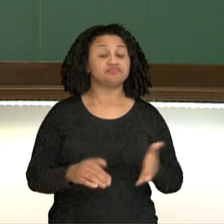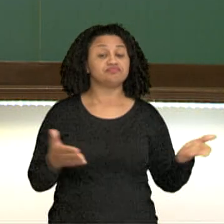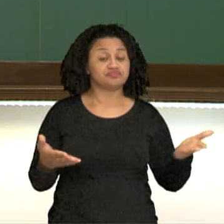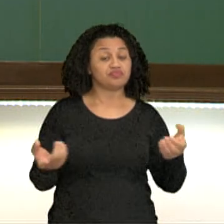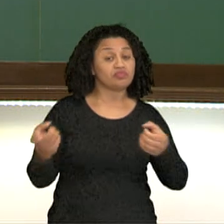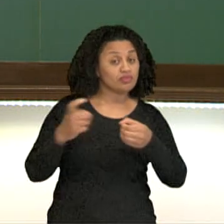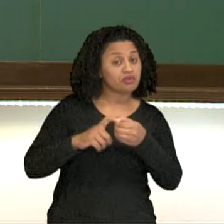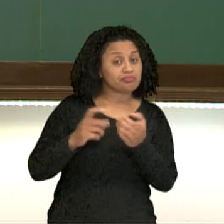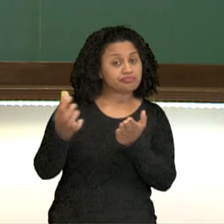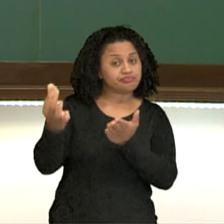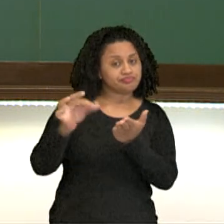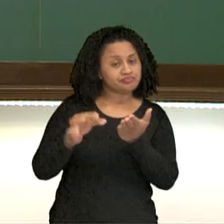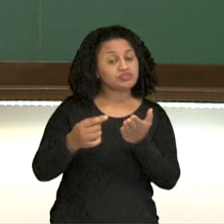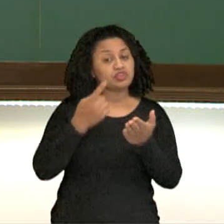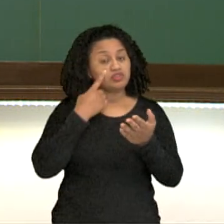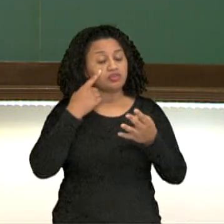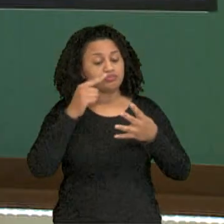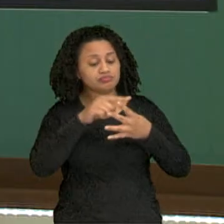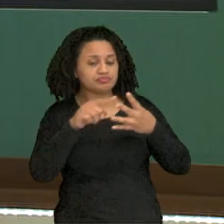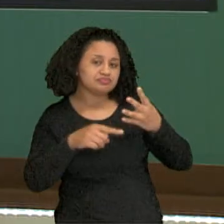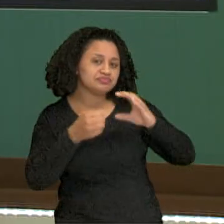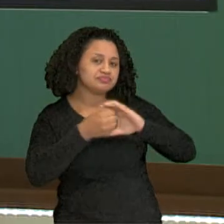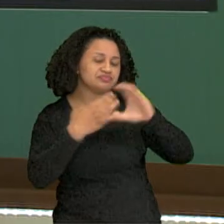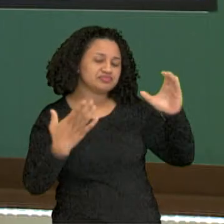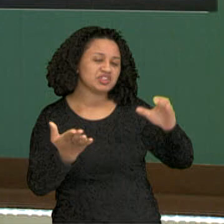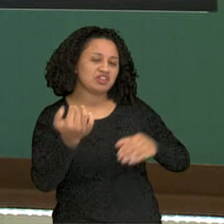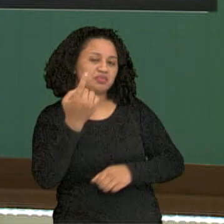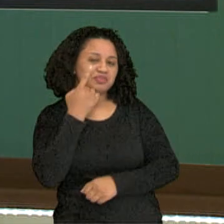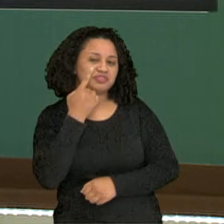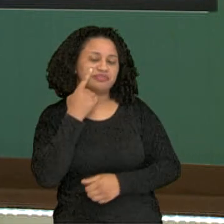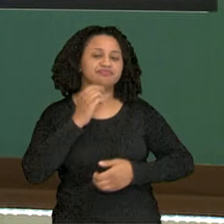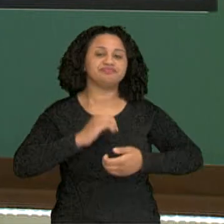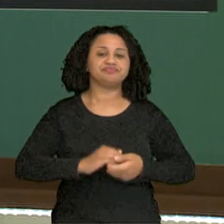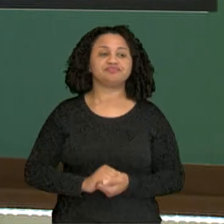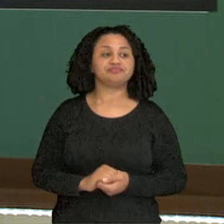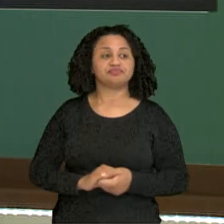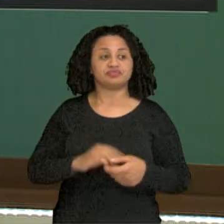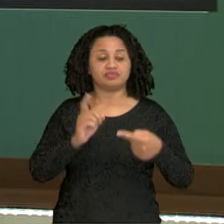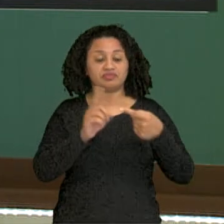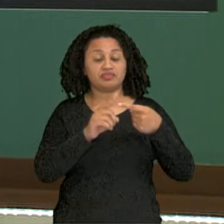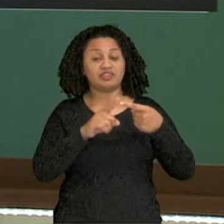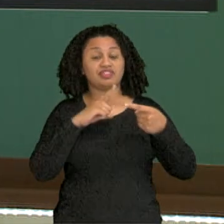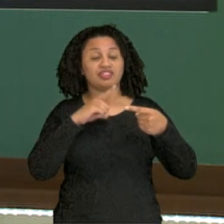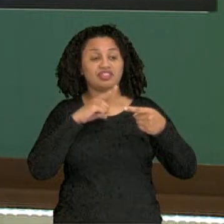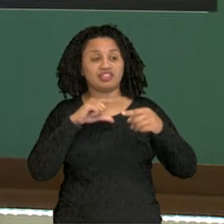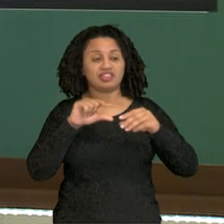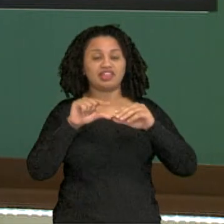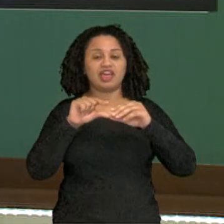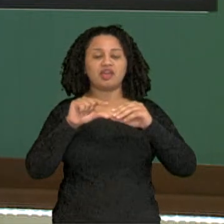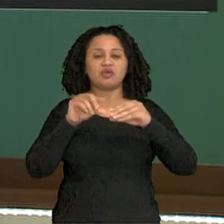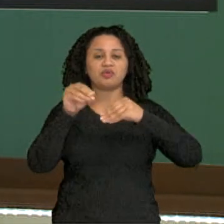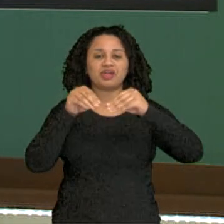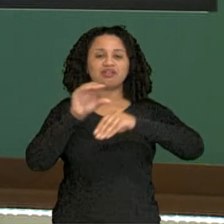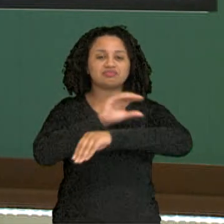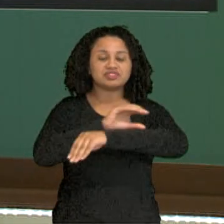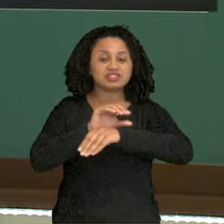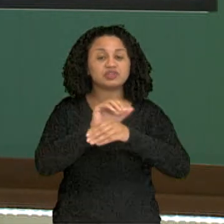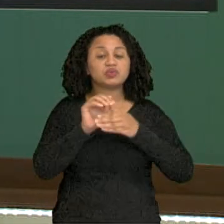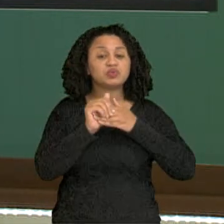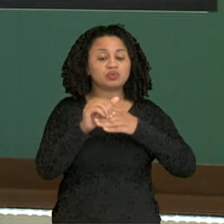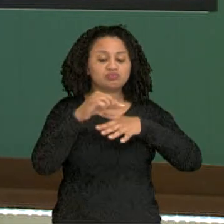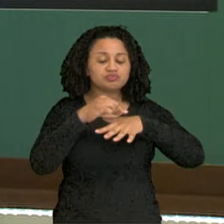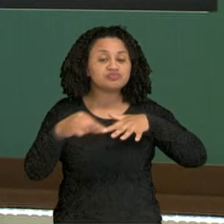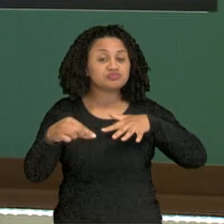Retornamos e vamos ver essas 4 características? Então acompanhem comigo. Presença de tecido de condução, ou seja, tem que